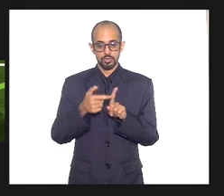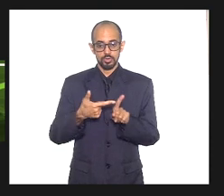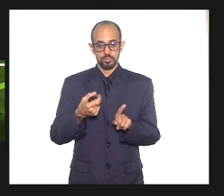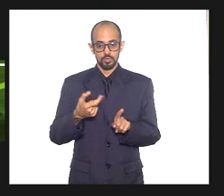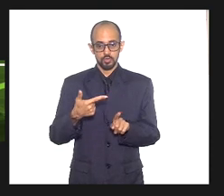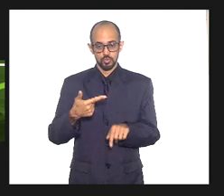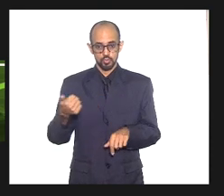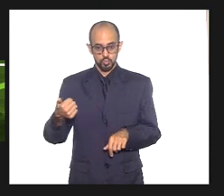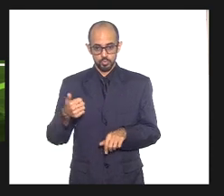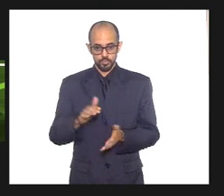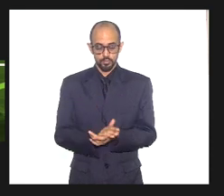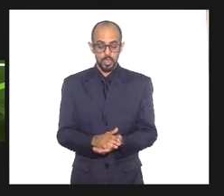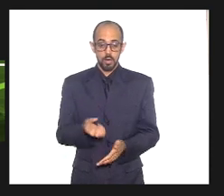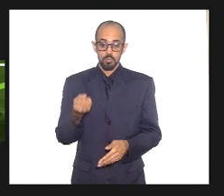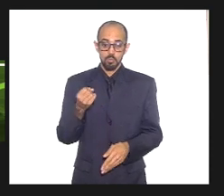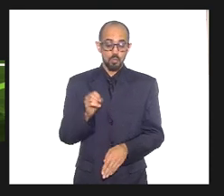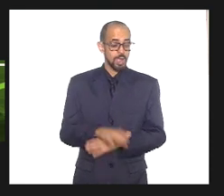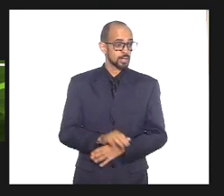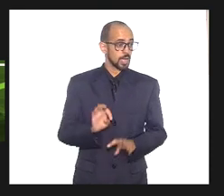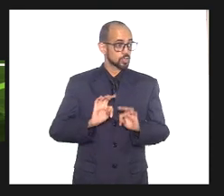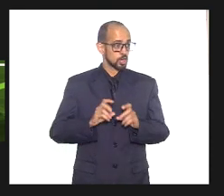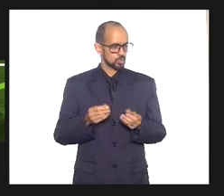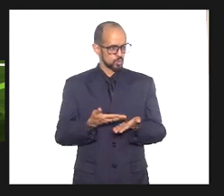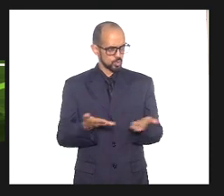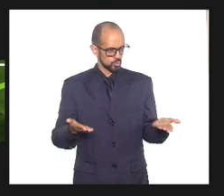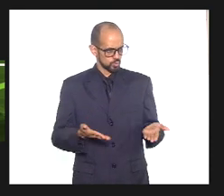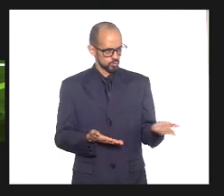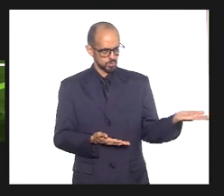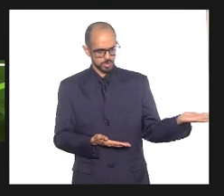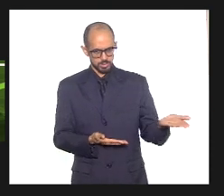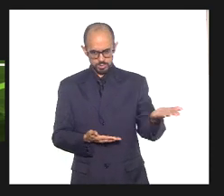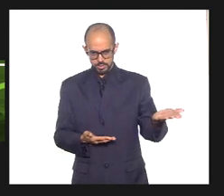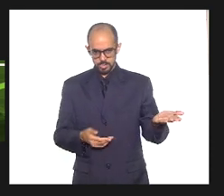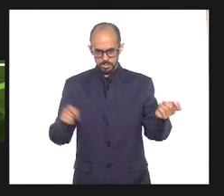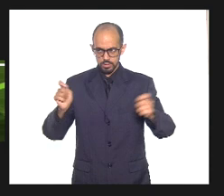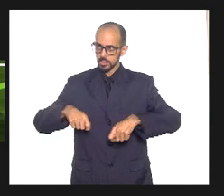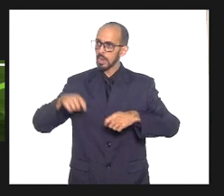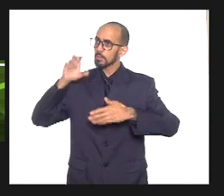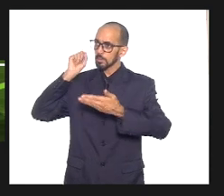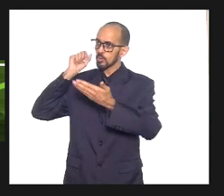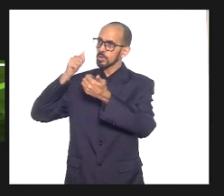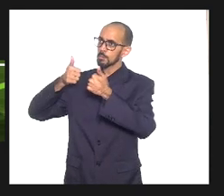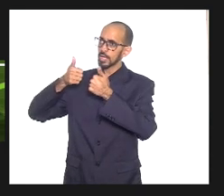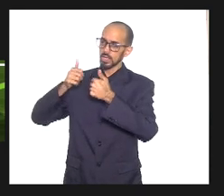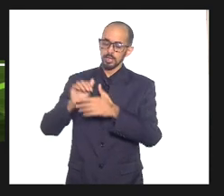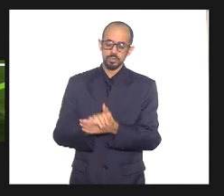Boa tarde a todos. Vocês me ouvem bem? Sim.